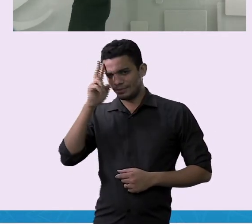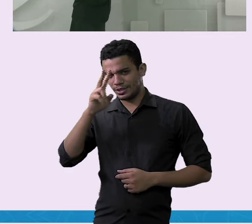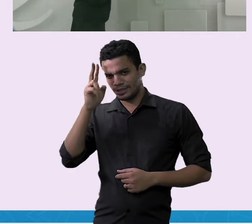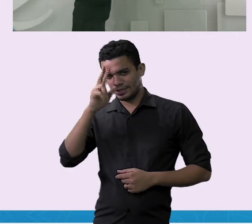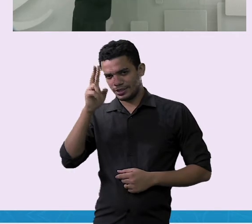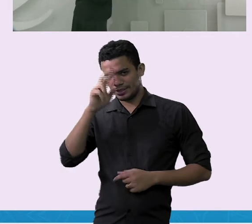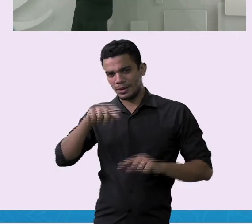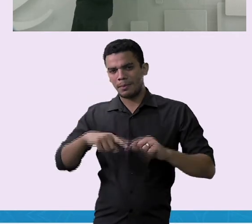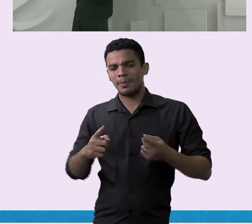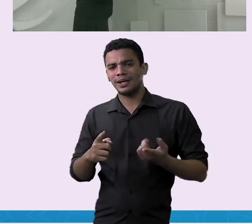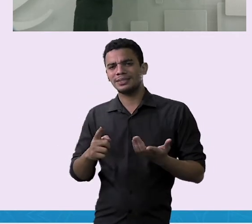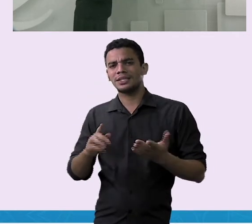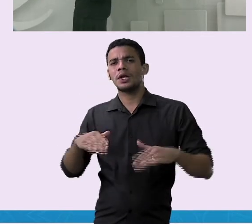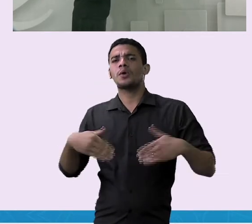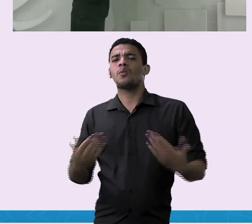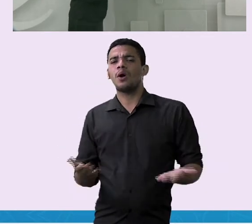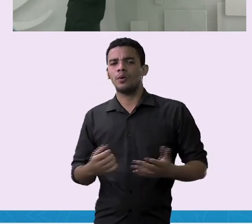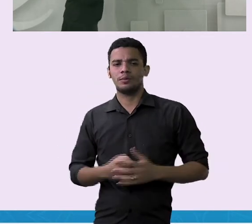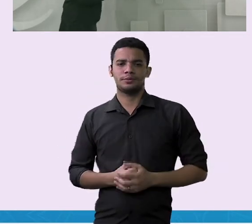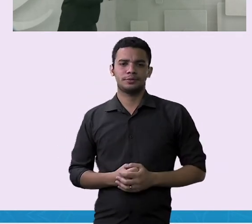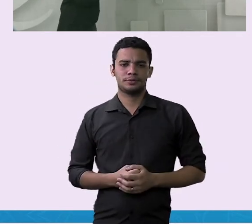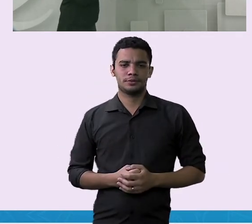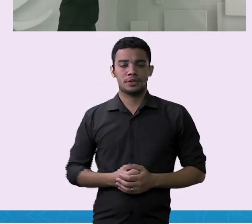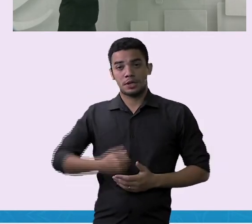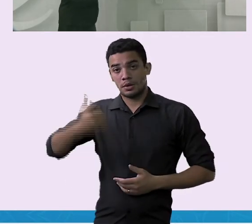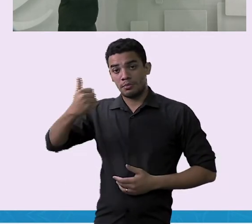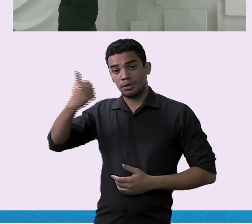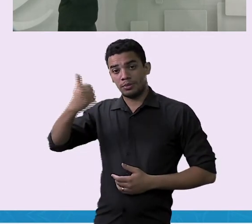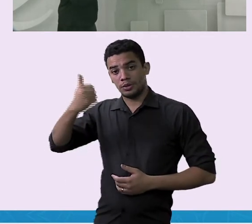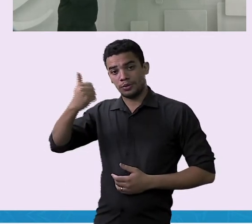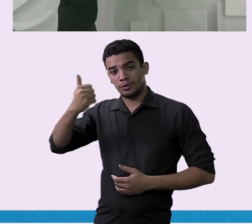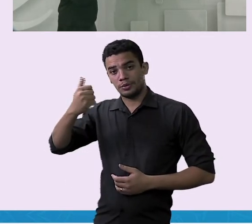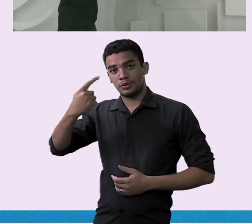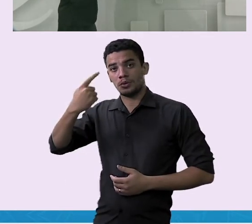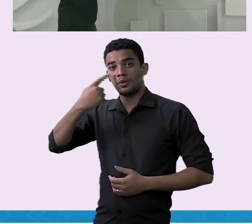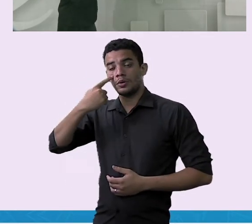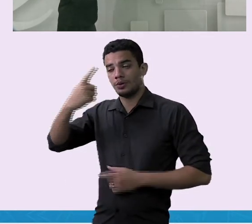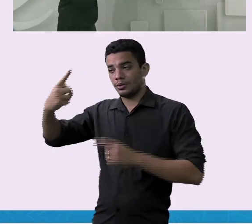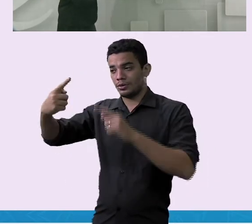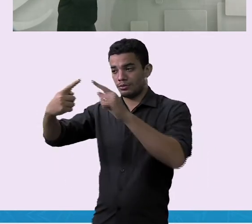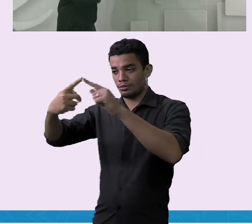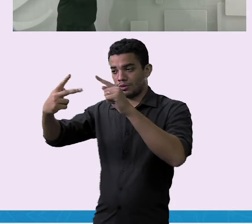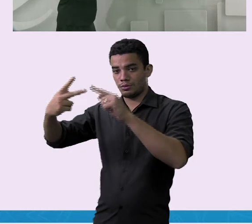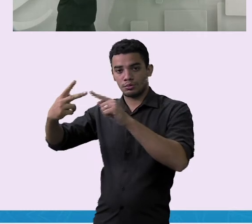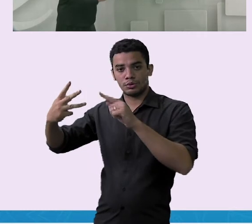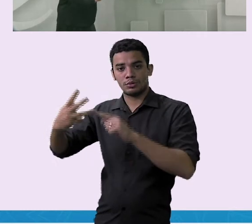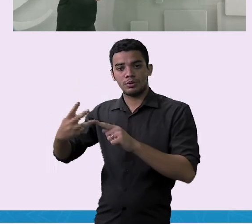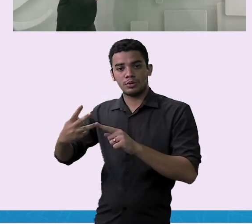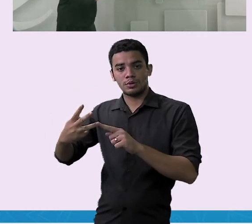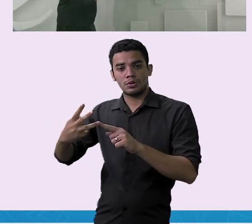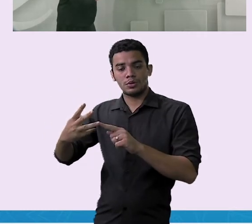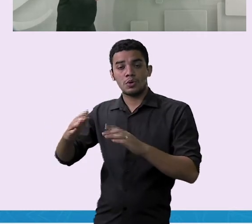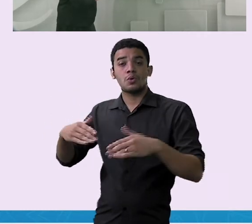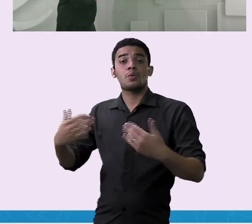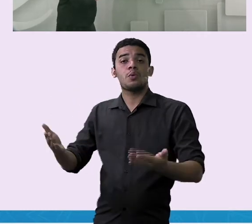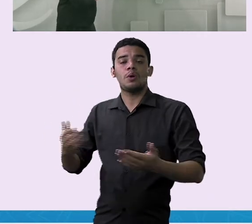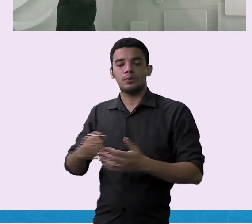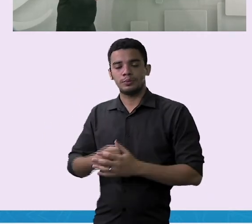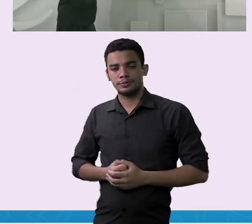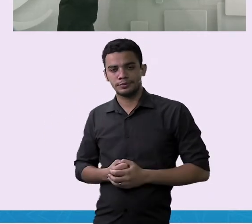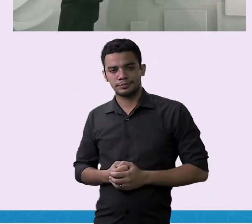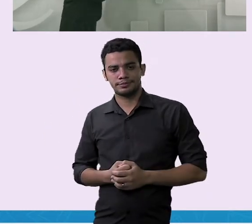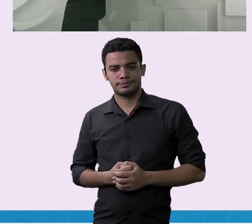que era? Agropecuária Boi Gordo, buscando o melhor para o homem do campo ou Buriti de